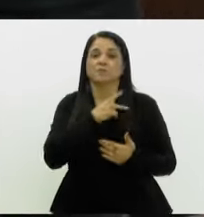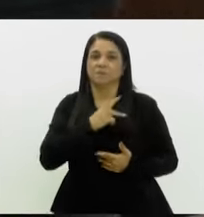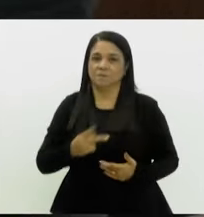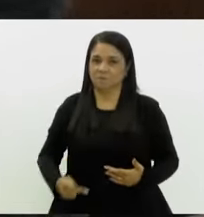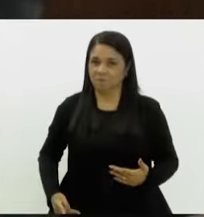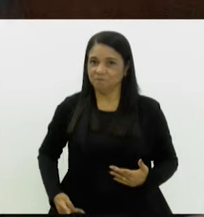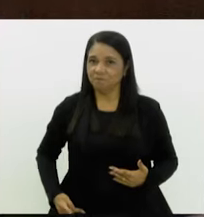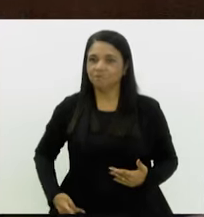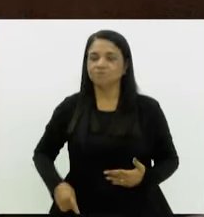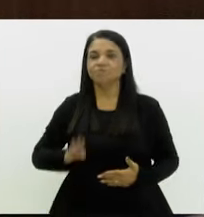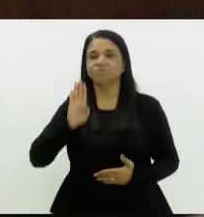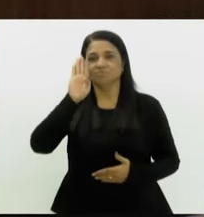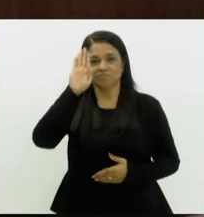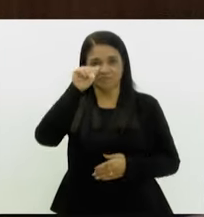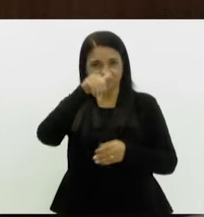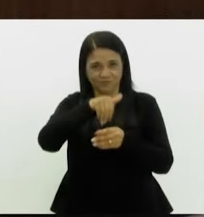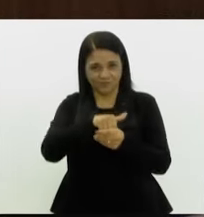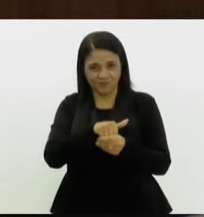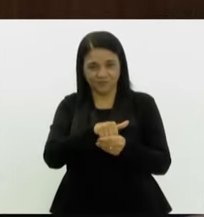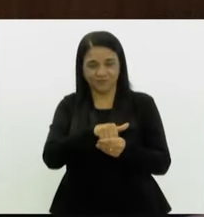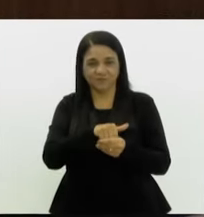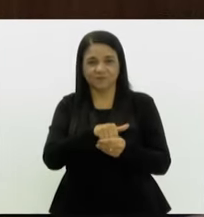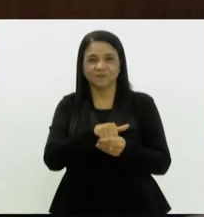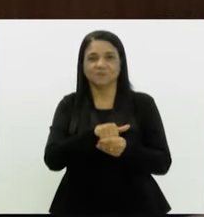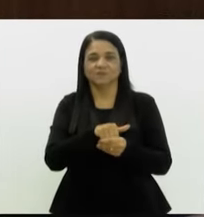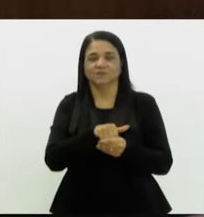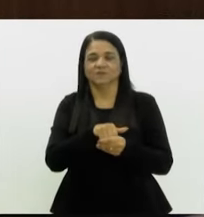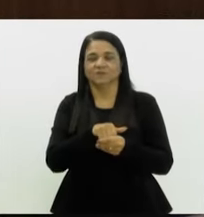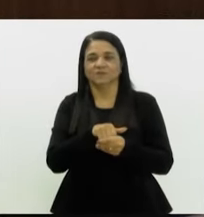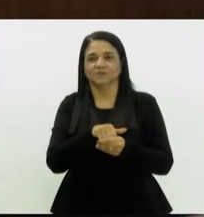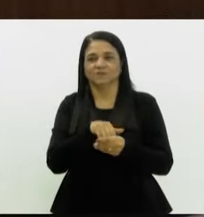para declarar o voto, eu